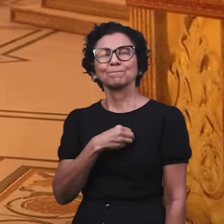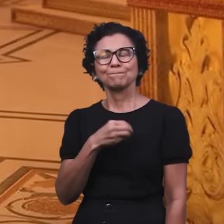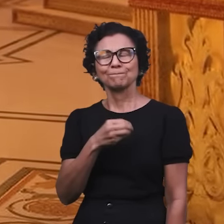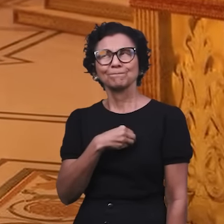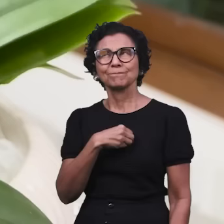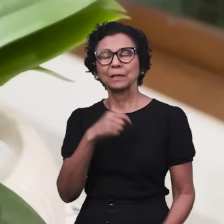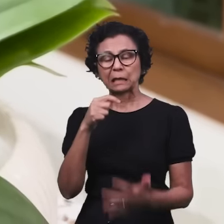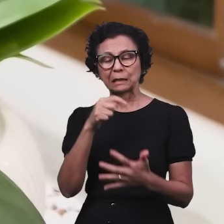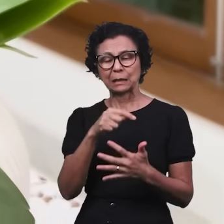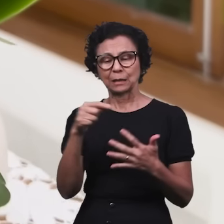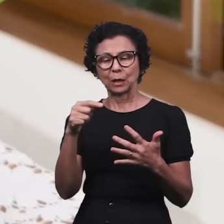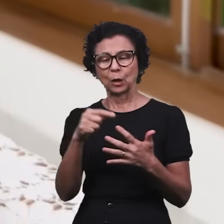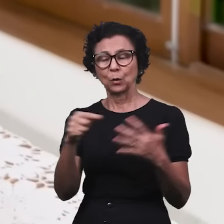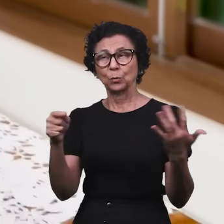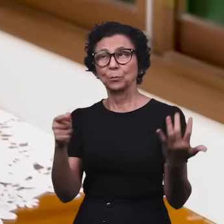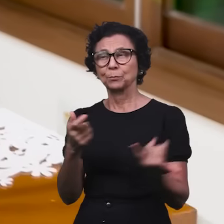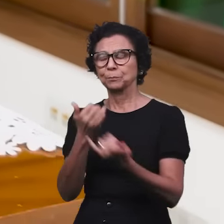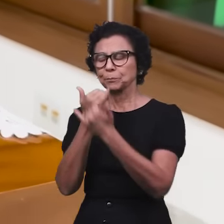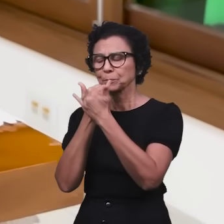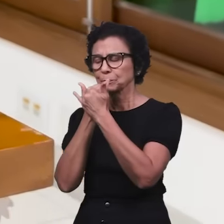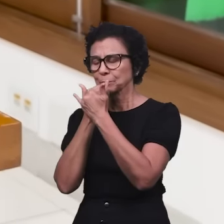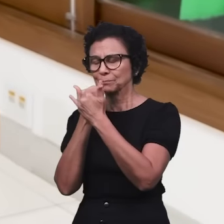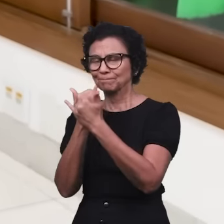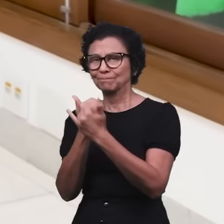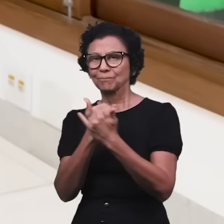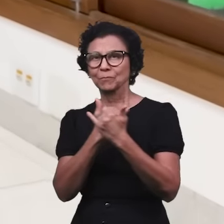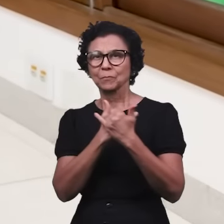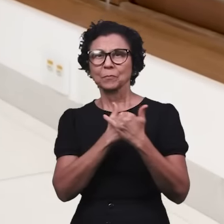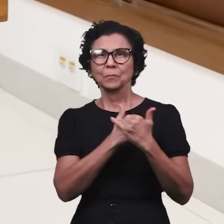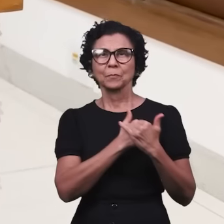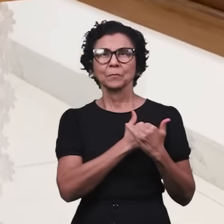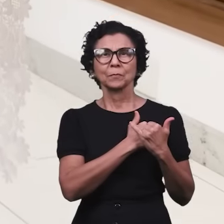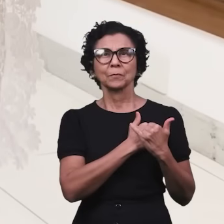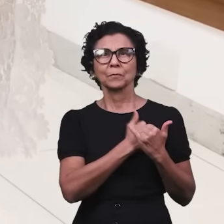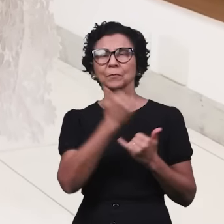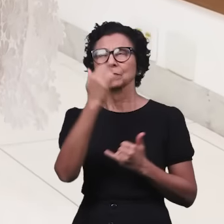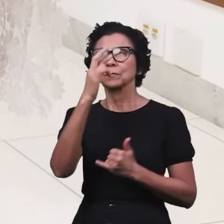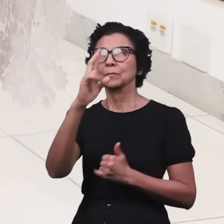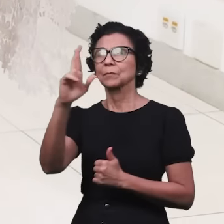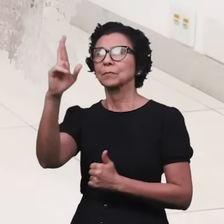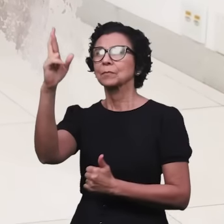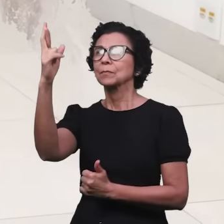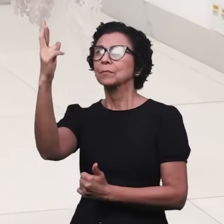Santos, perdoa-me do meu pecado,